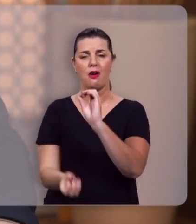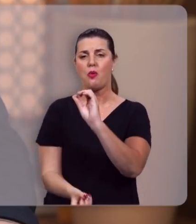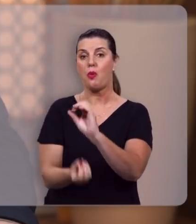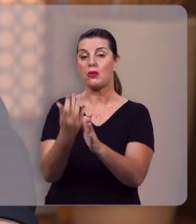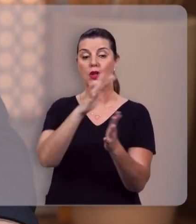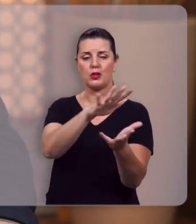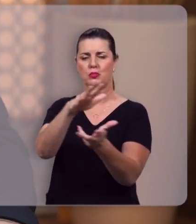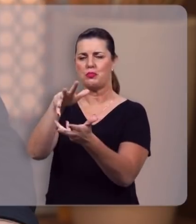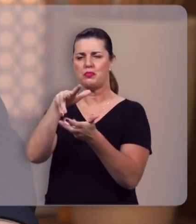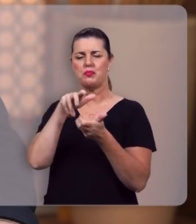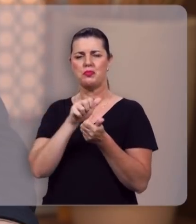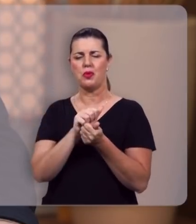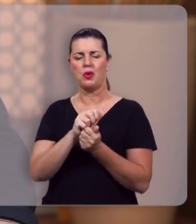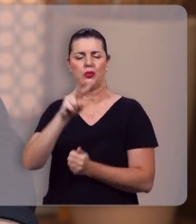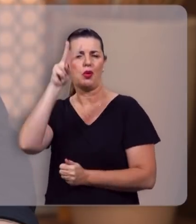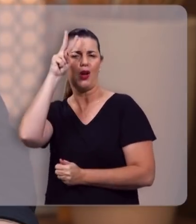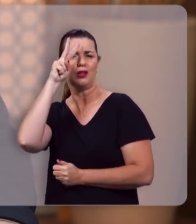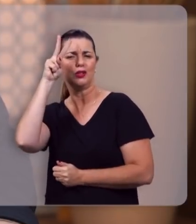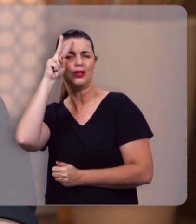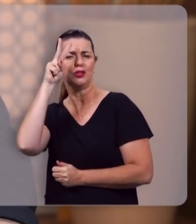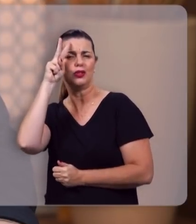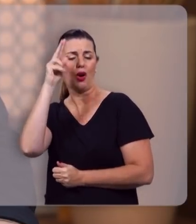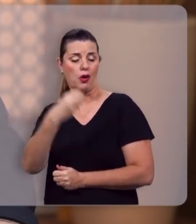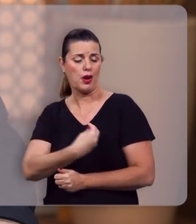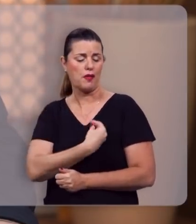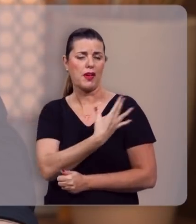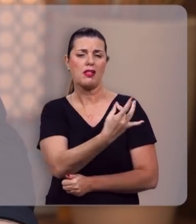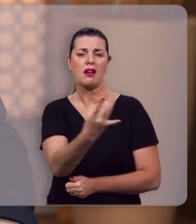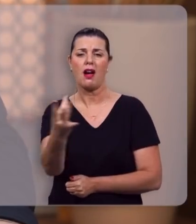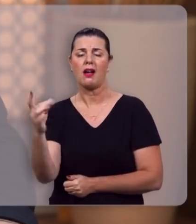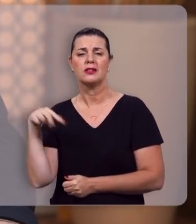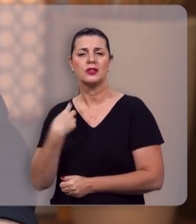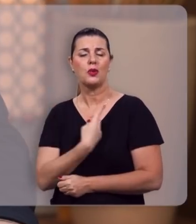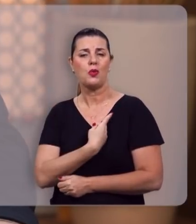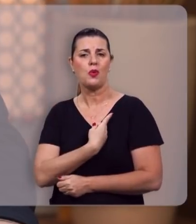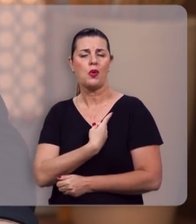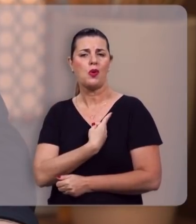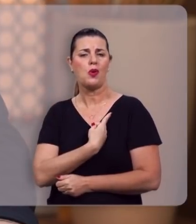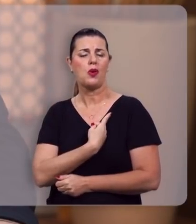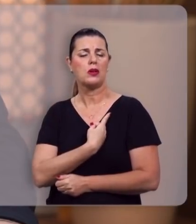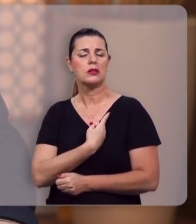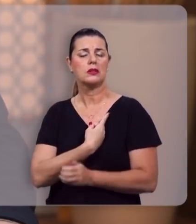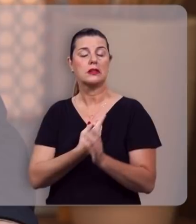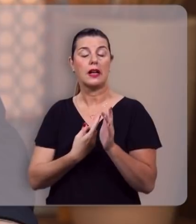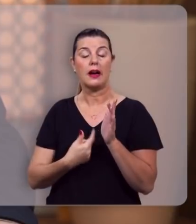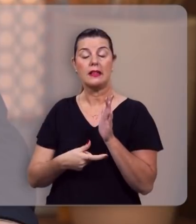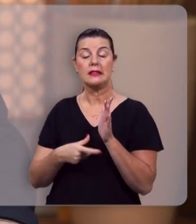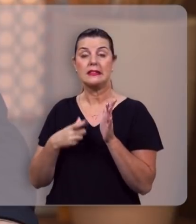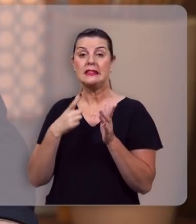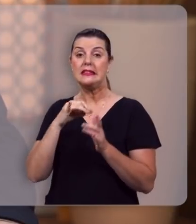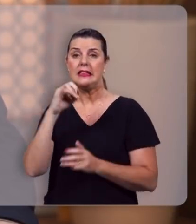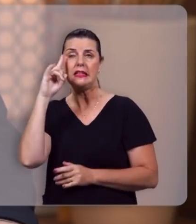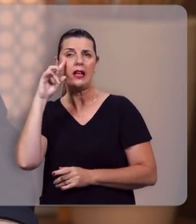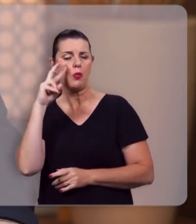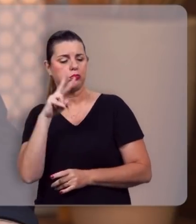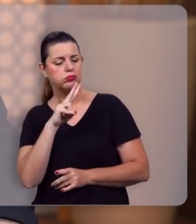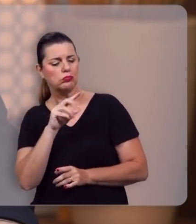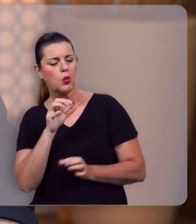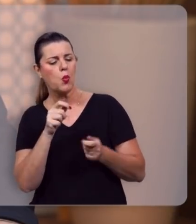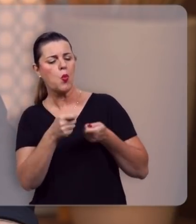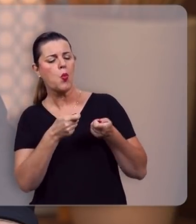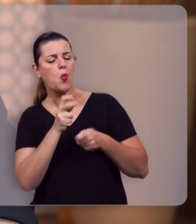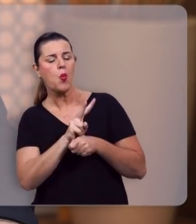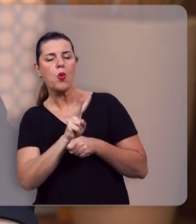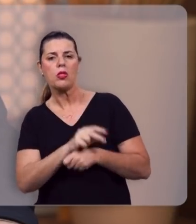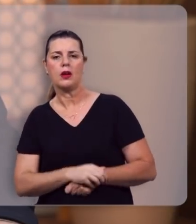no mundo, na história, na vida de cada um de nós, fora do decreto de Deus. A palavra de Deus no